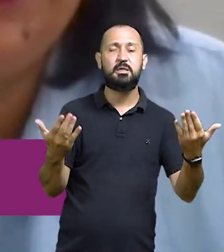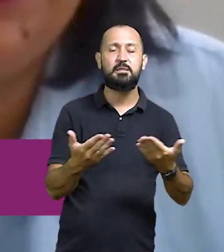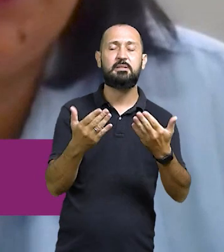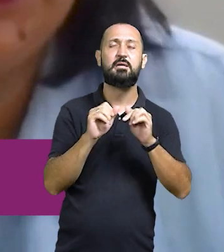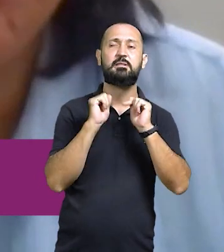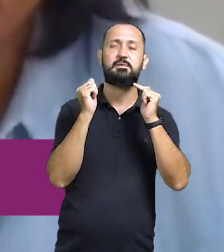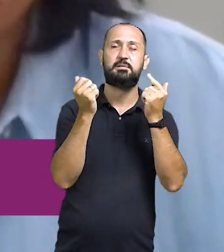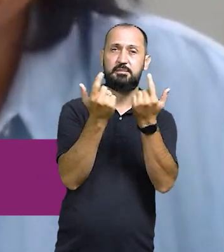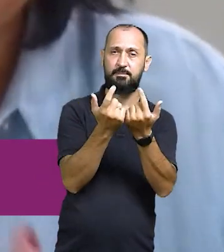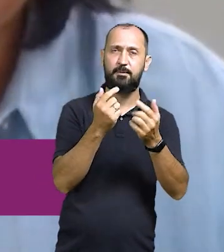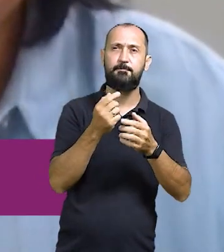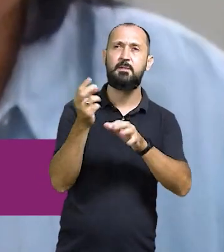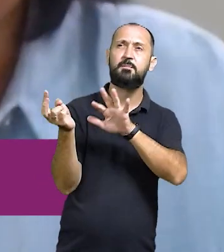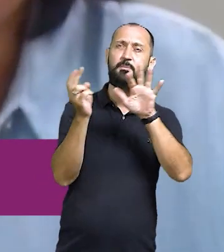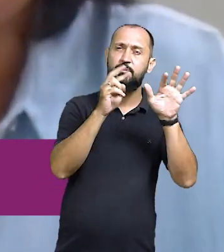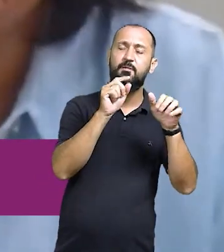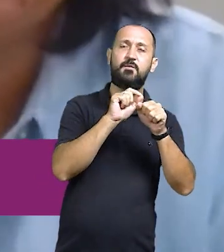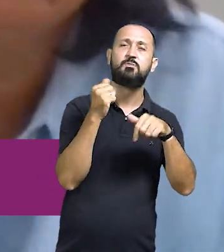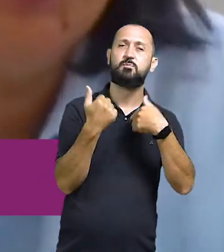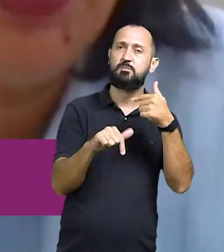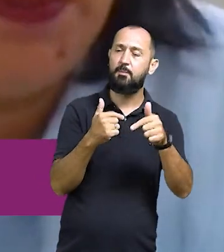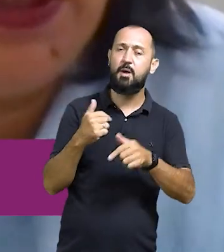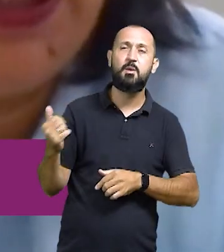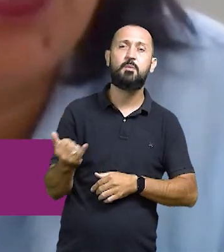nós precisamos representar